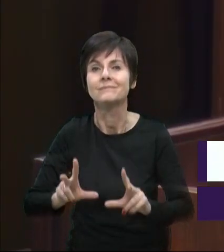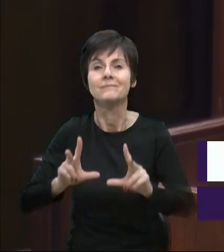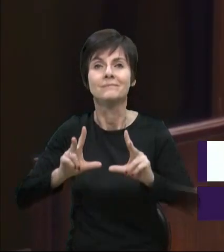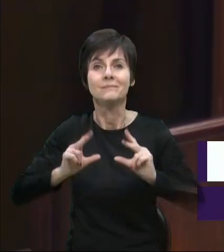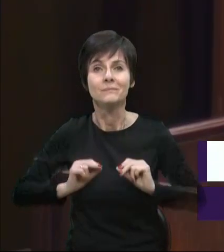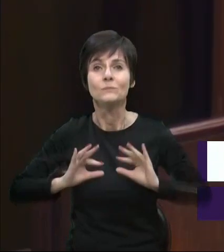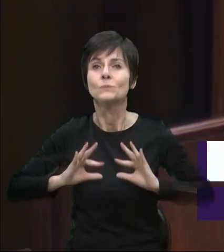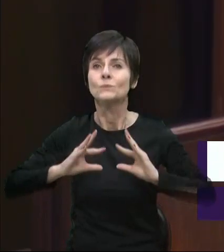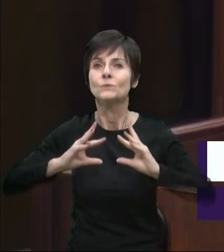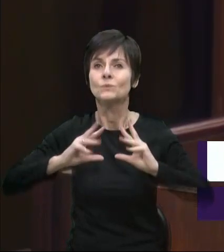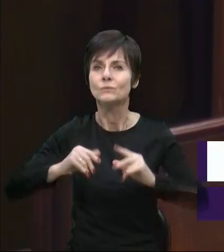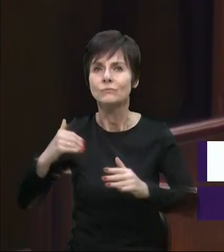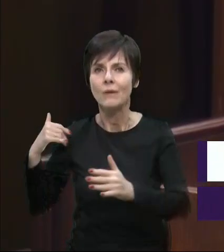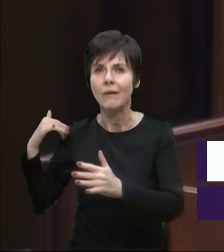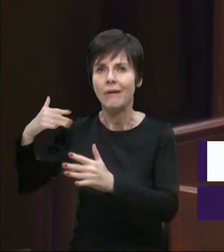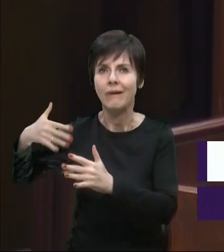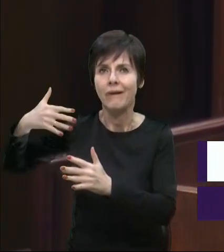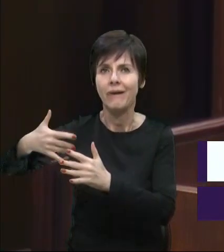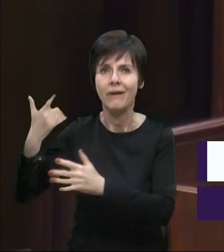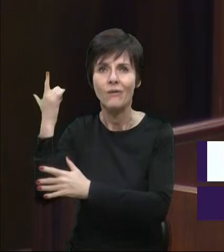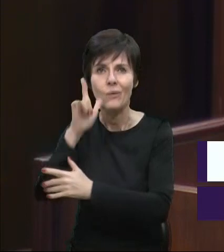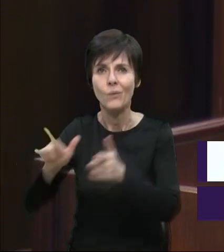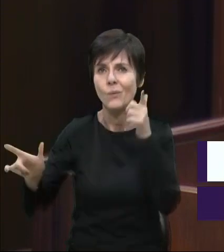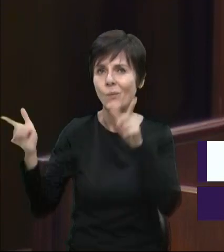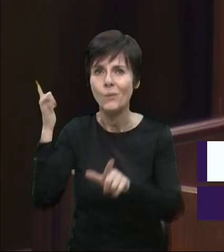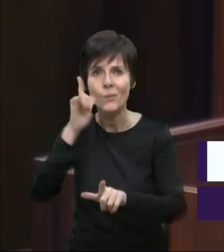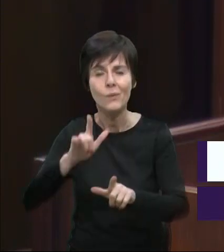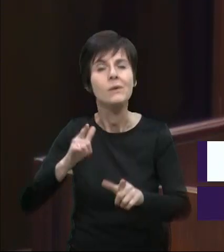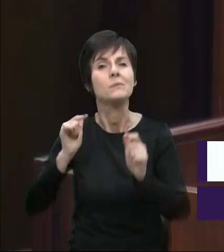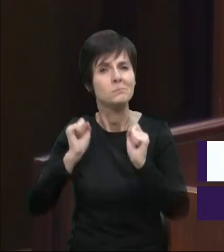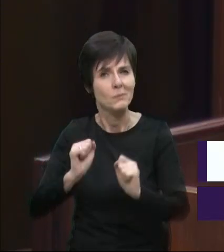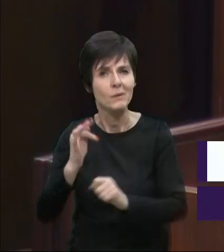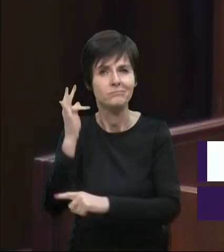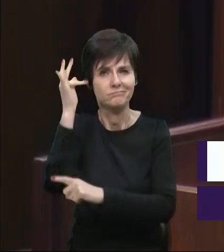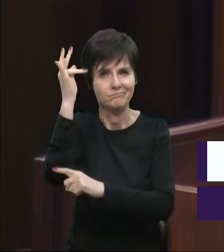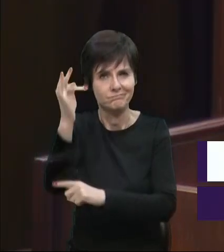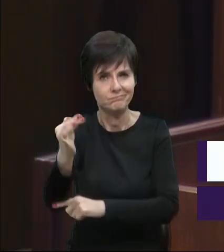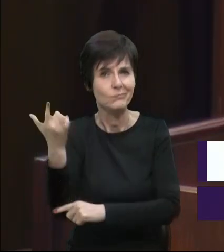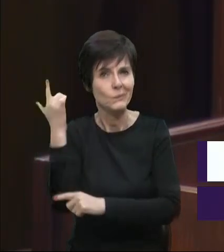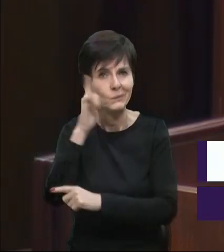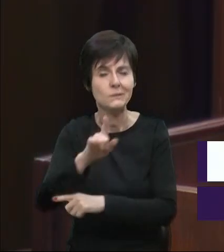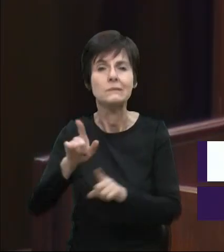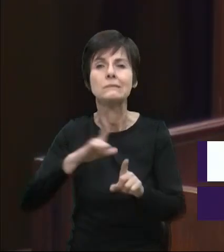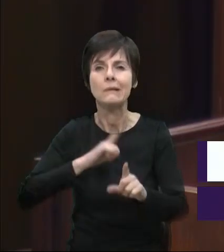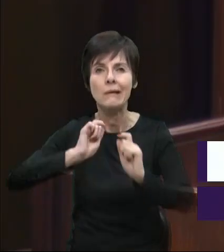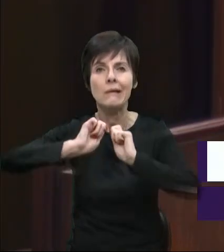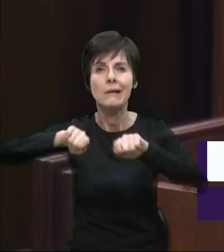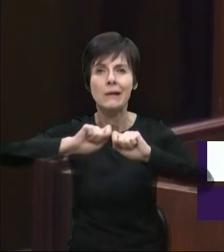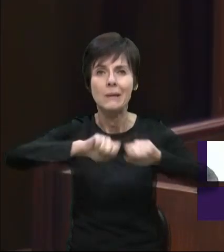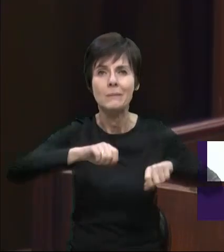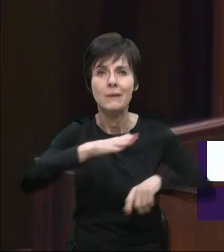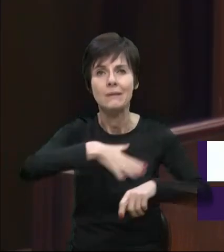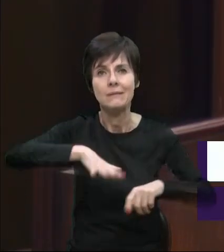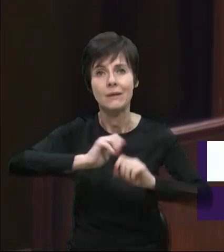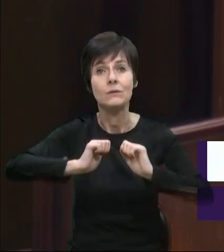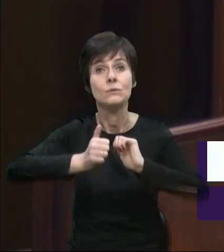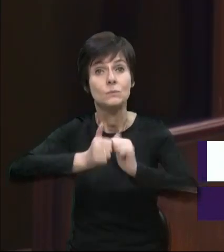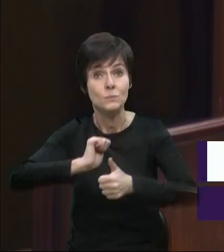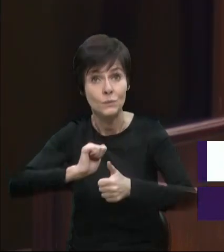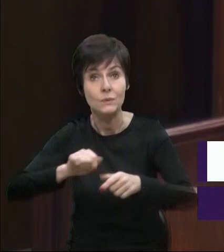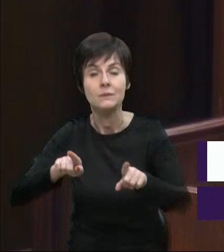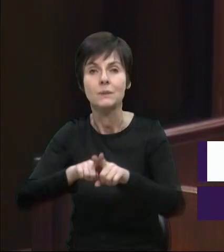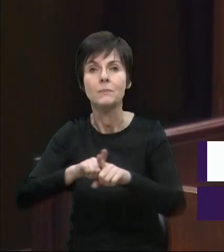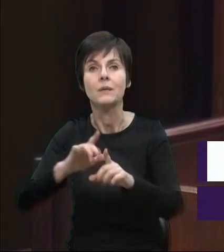nós já fizemos, e a gente ainda sabe que a gente pode muito mais do que a gente é capaz de fazer dentro do esporte,